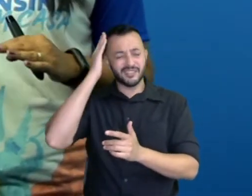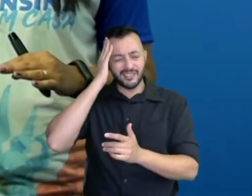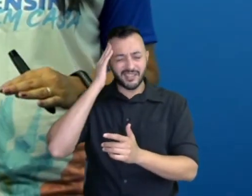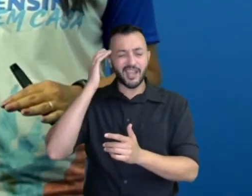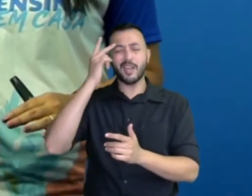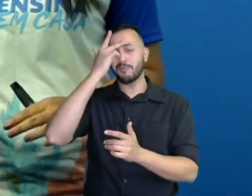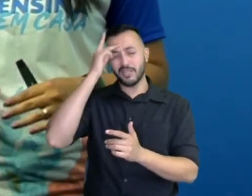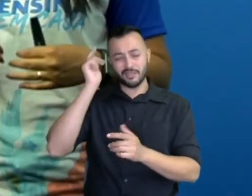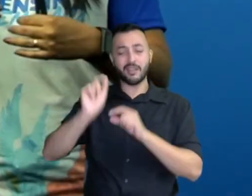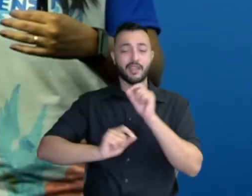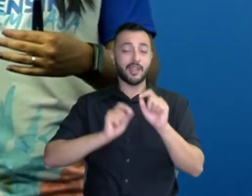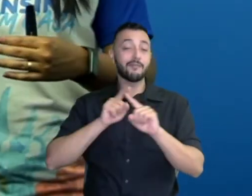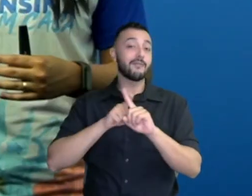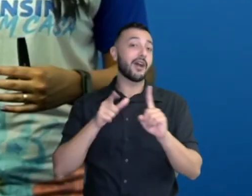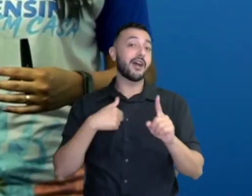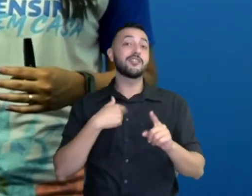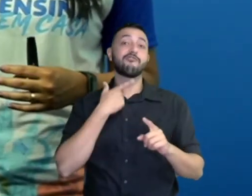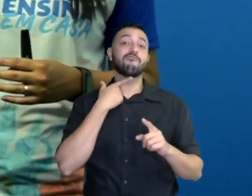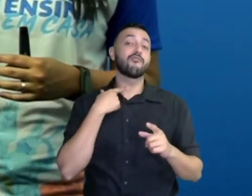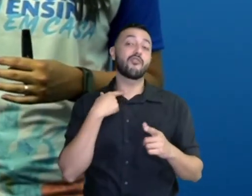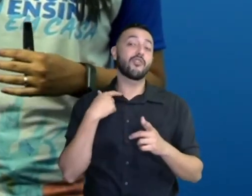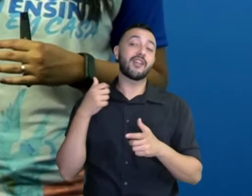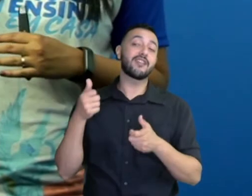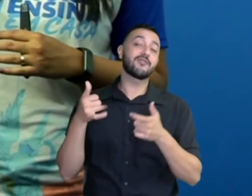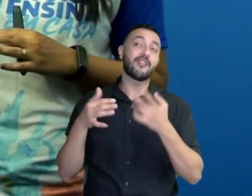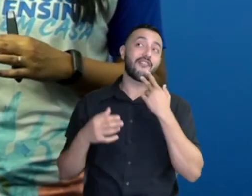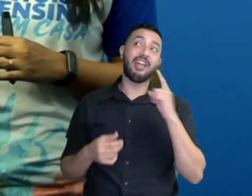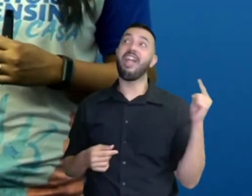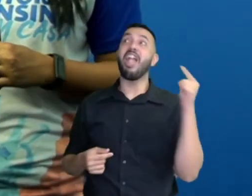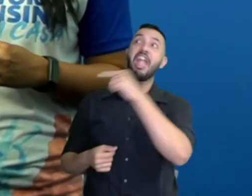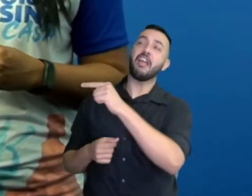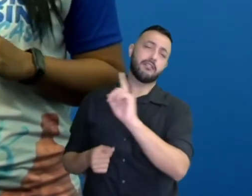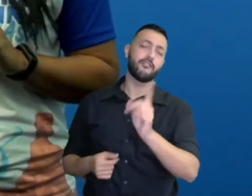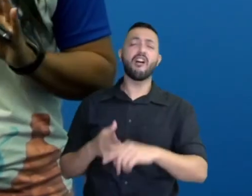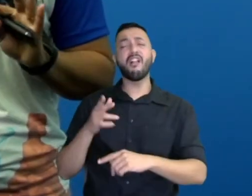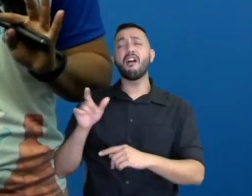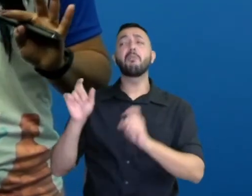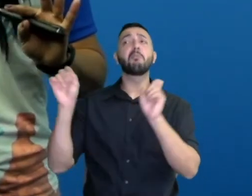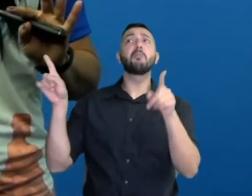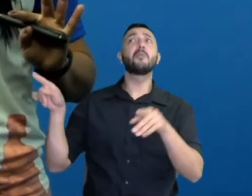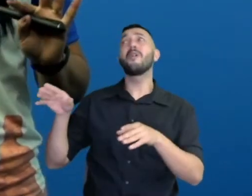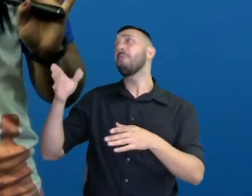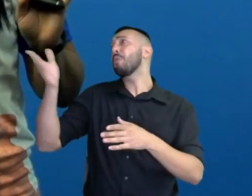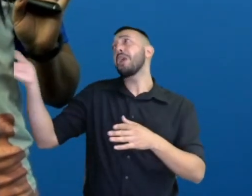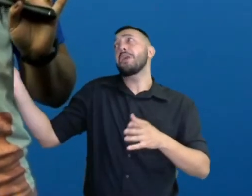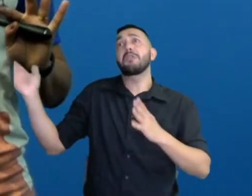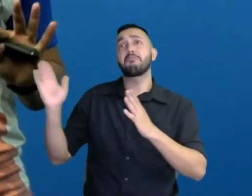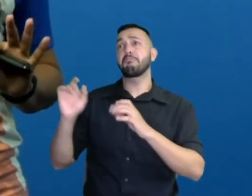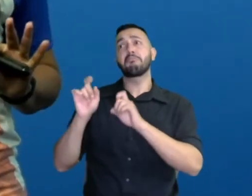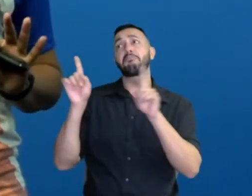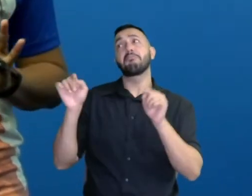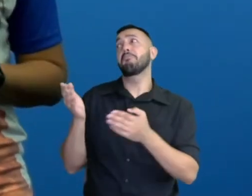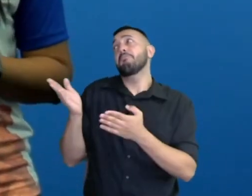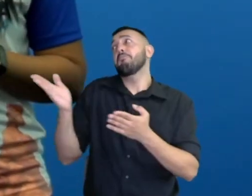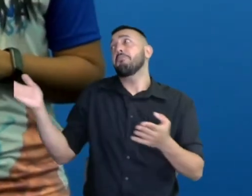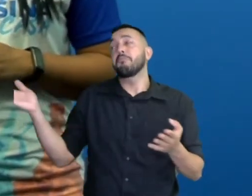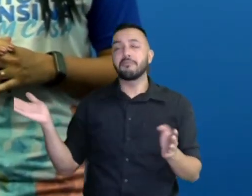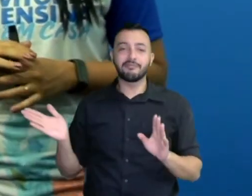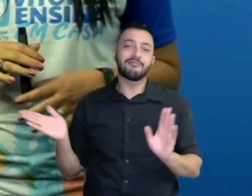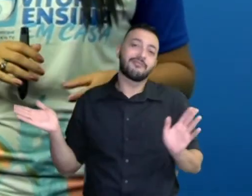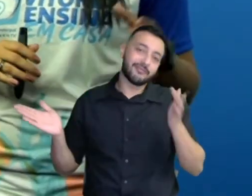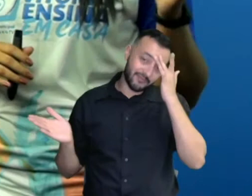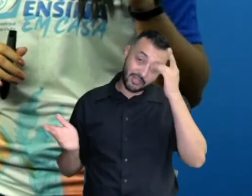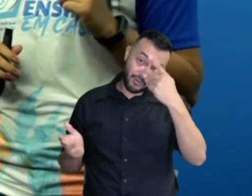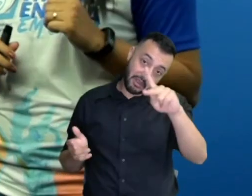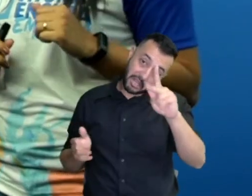você não dizer quem é, aí você diz, ah, foi um vizinho aí. E aí a pessoa entende o que ela quiser,